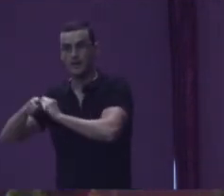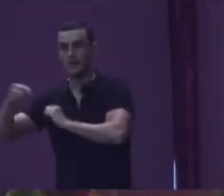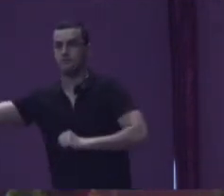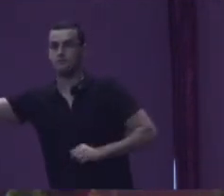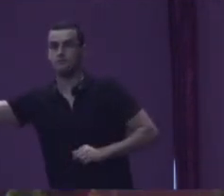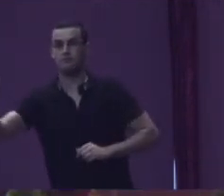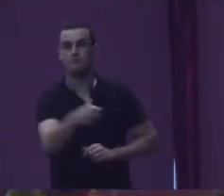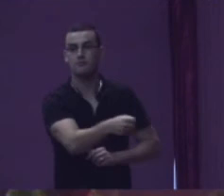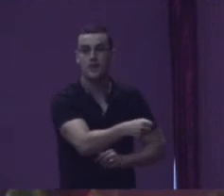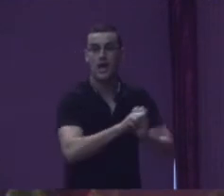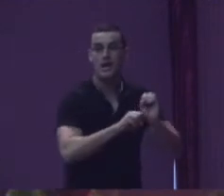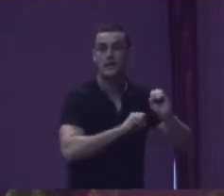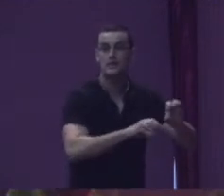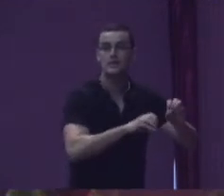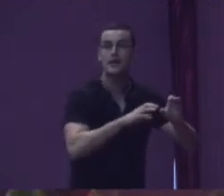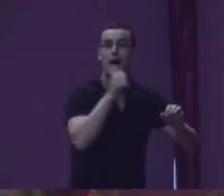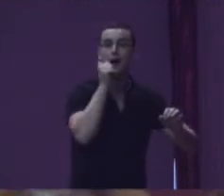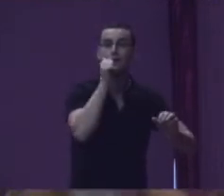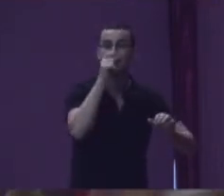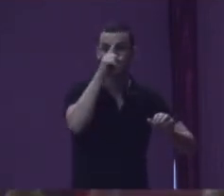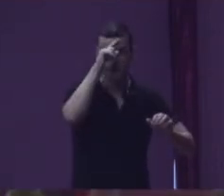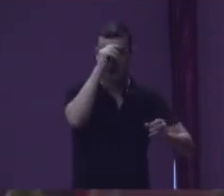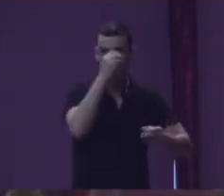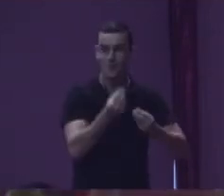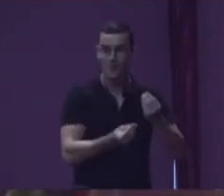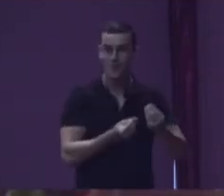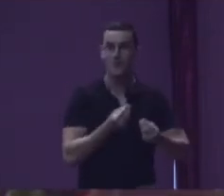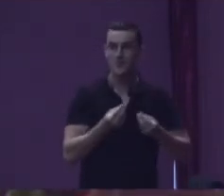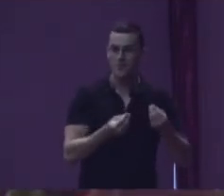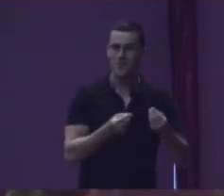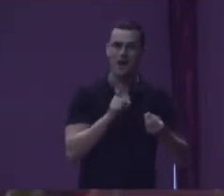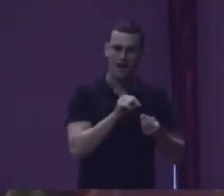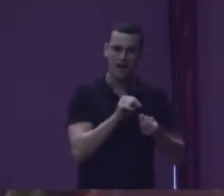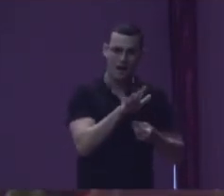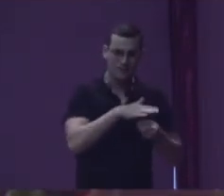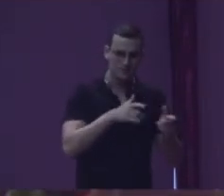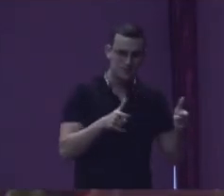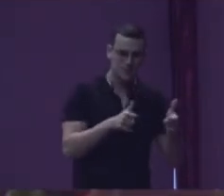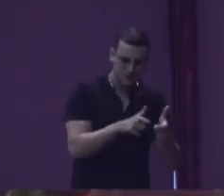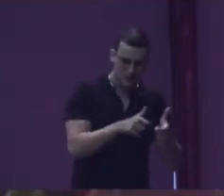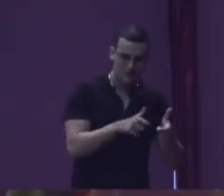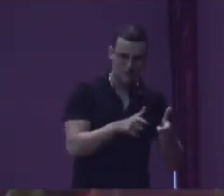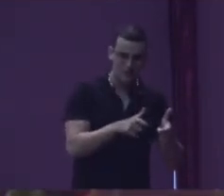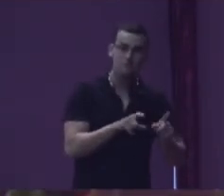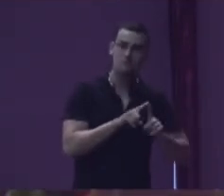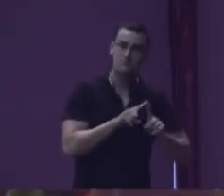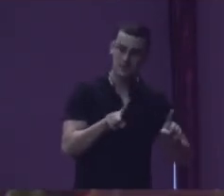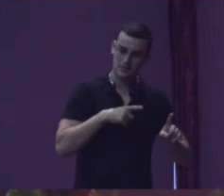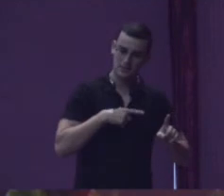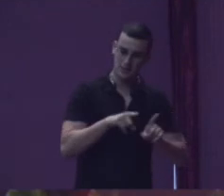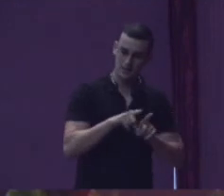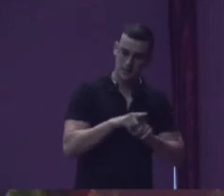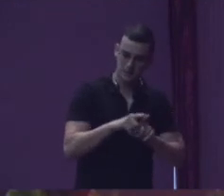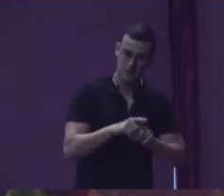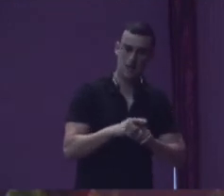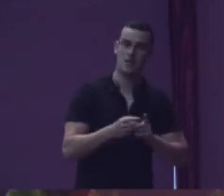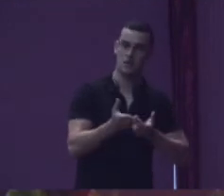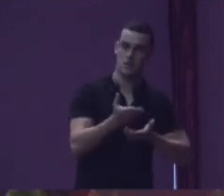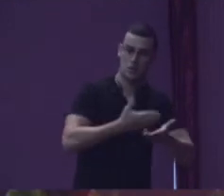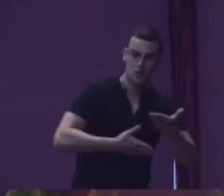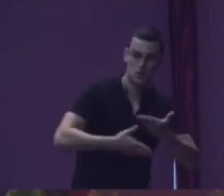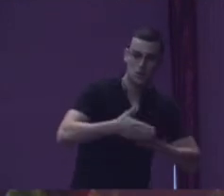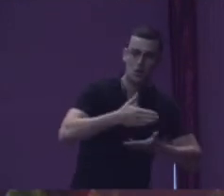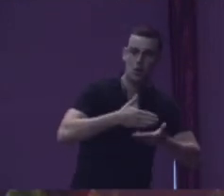parte pequena do curso, mas ainda assim havia essa troca do conhecimento local